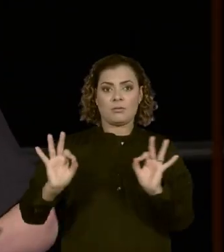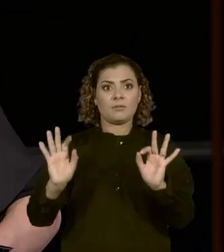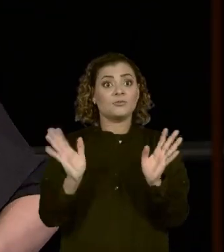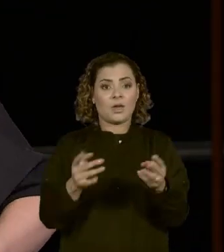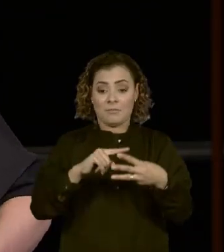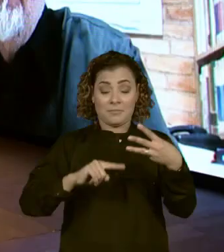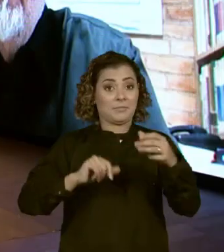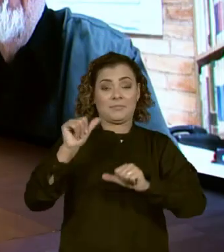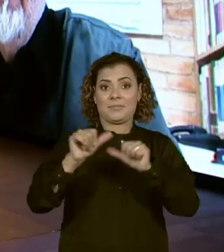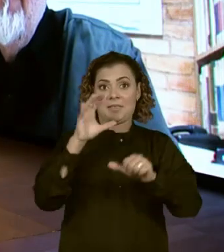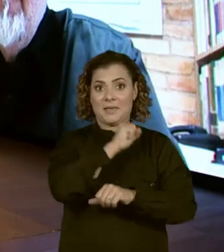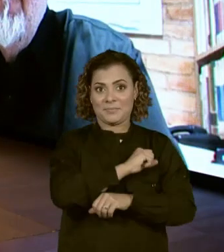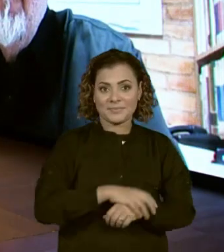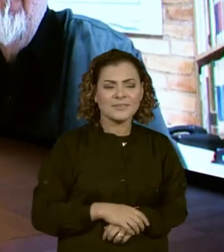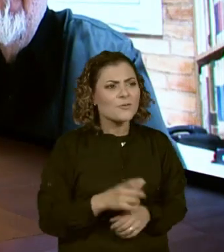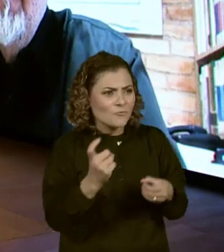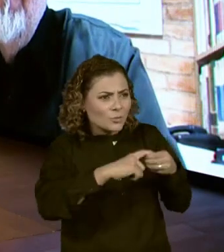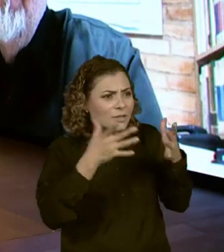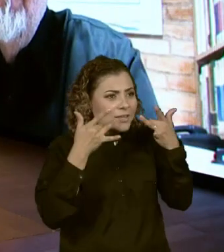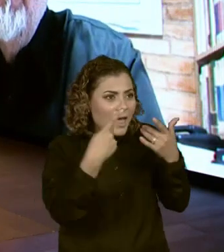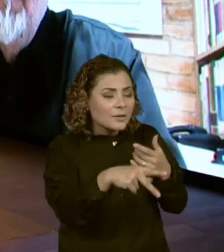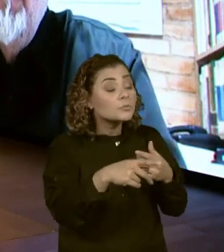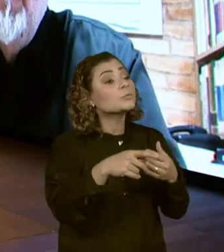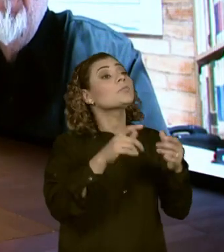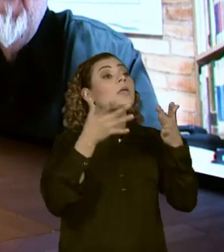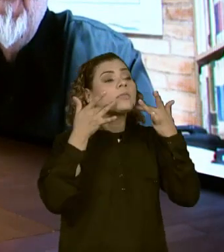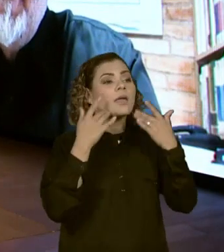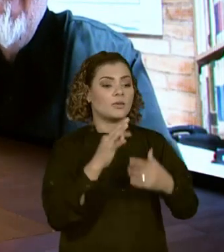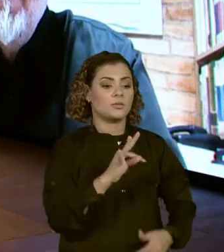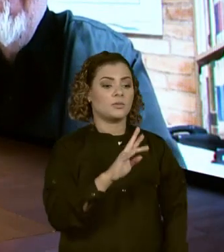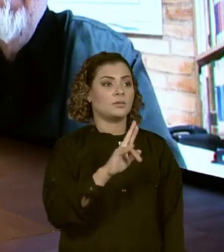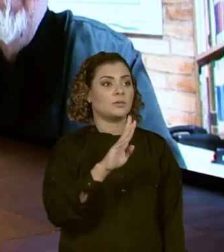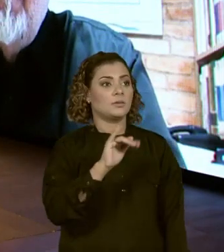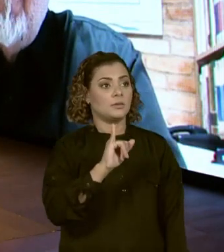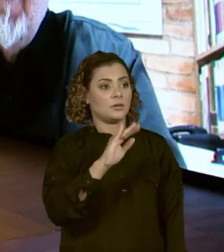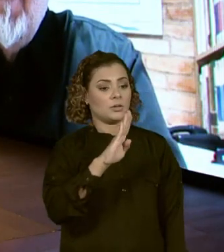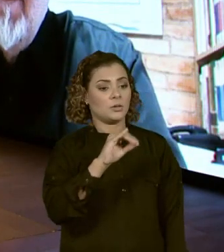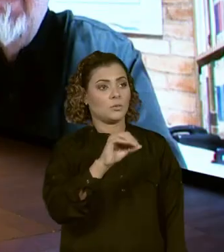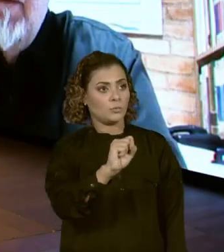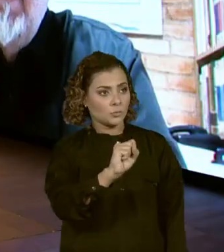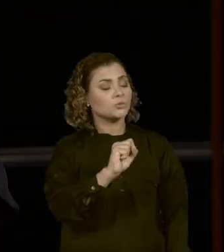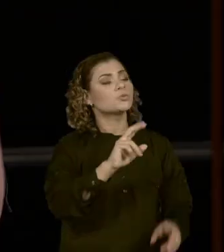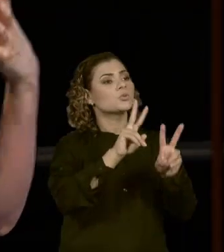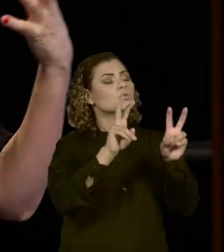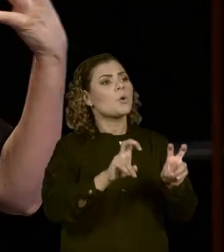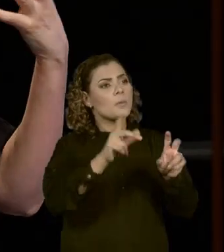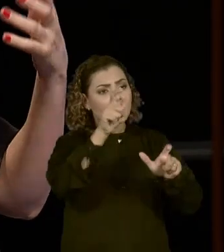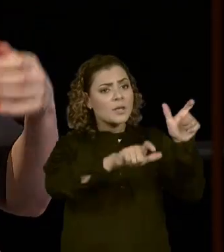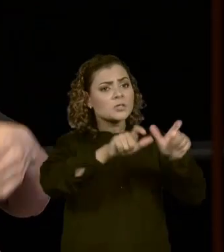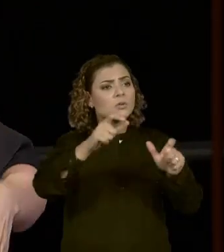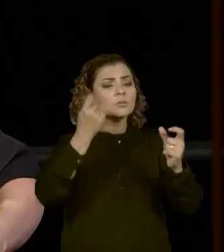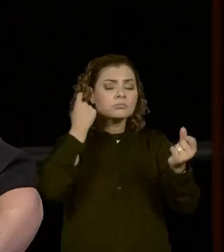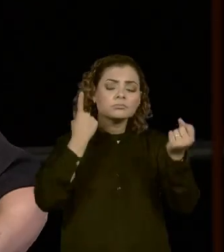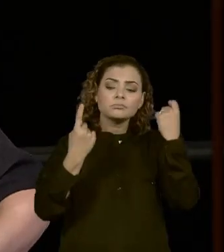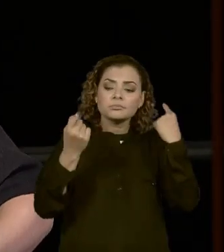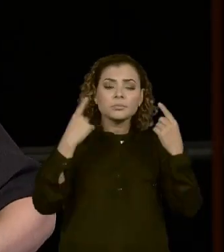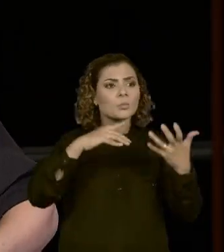barracão. Eu não estava nem aí. No primeiro ano eu colhei espelhinho, no segundo ano eu já mandava no barracão, e no terceiro ano eu já era o